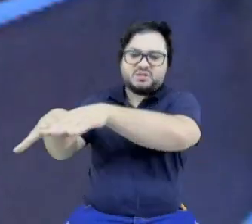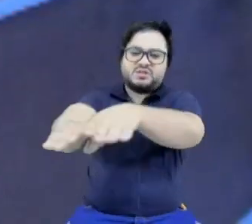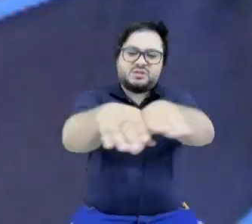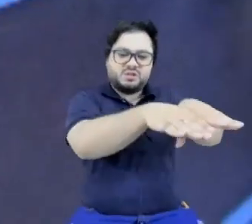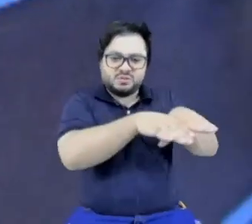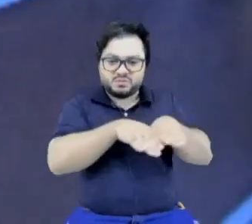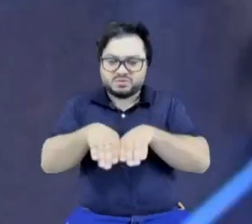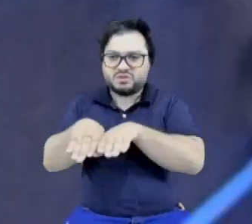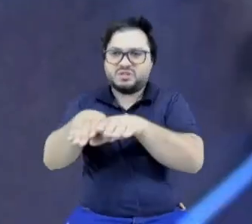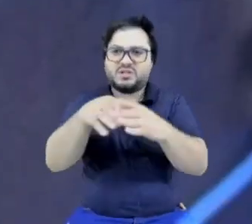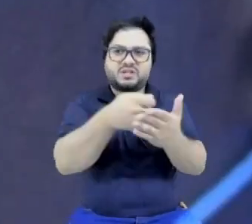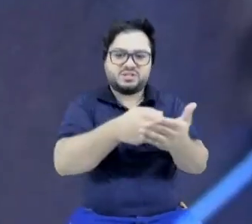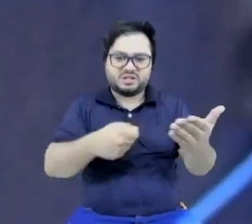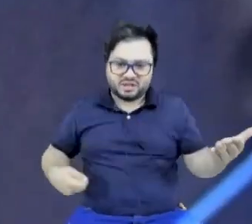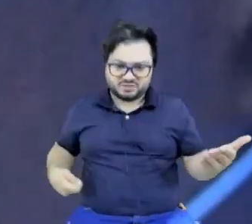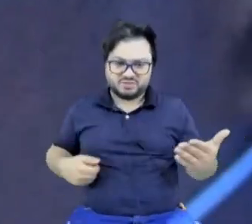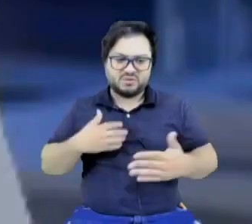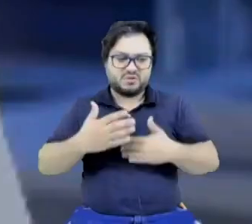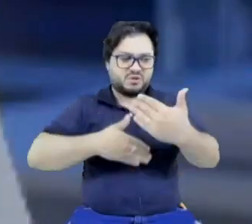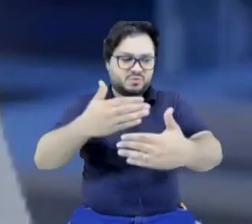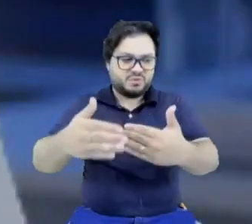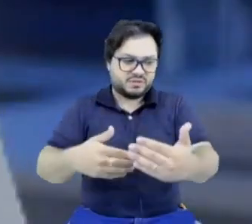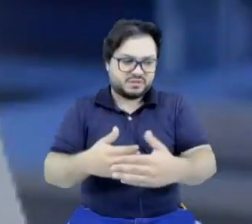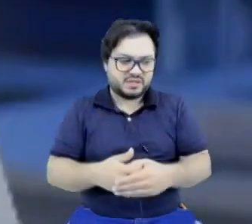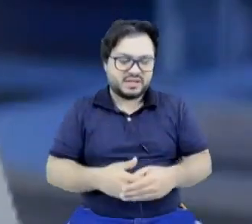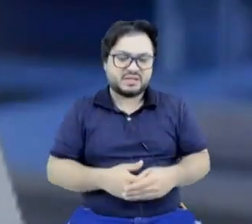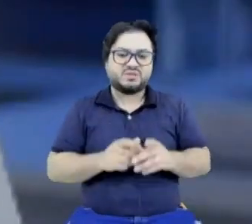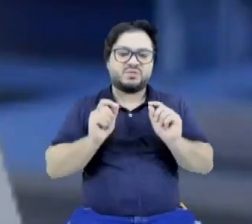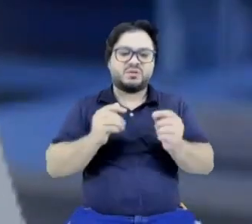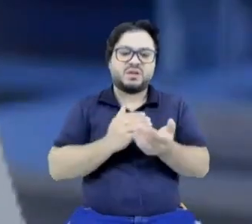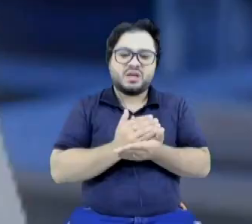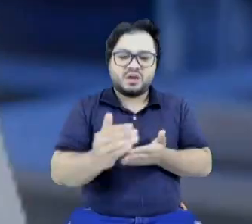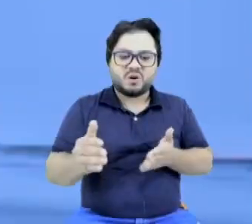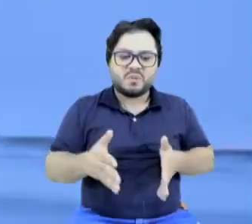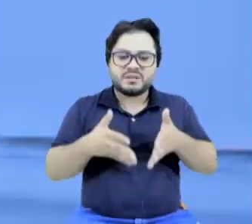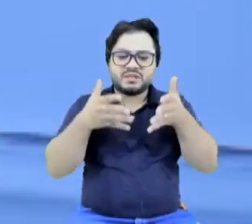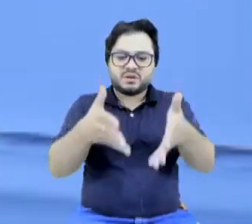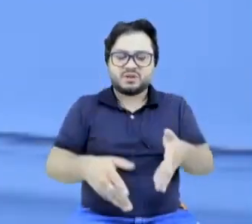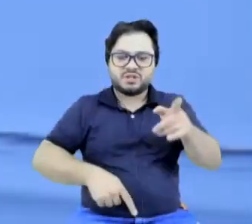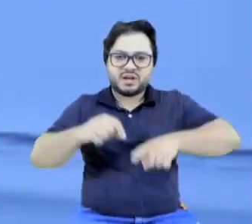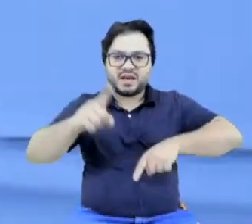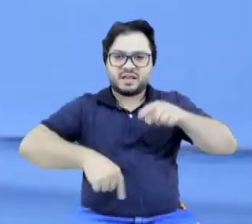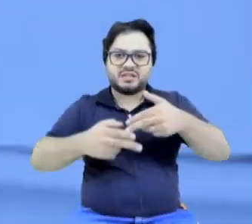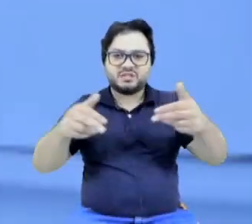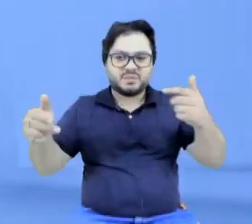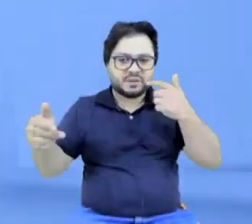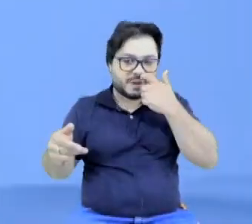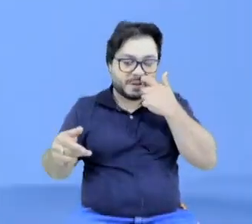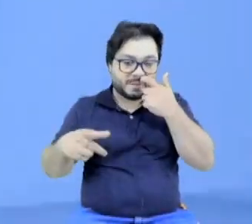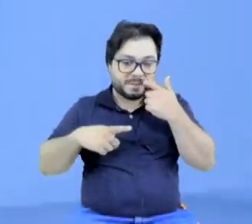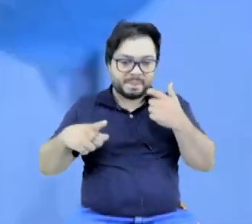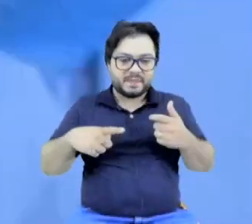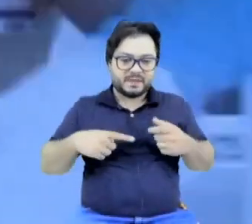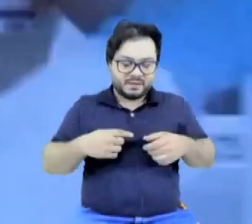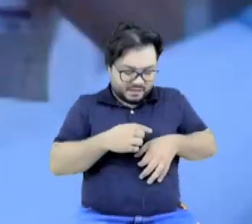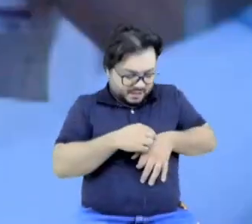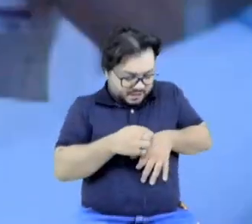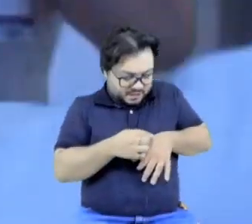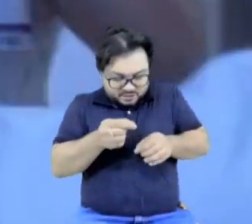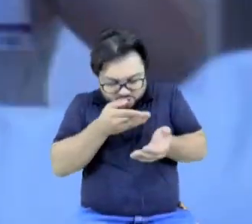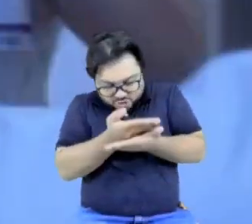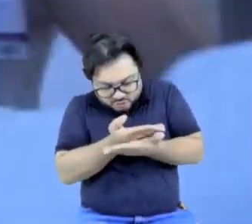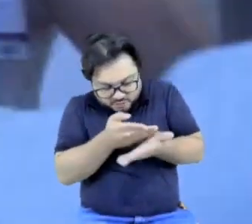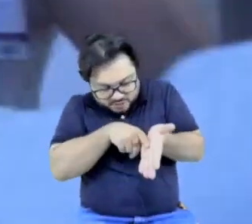de laudos. O processo de anatomia patológica, ele se inicia com a chegada de um material que é decorrente de uma biópsia, de um